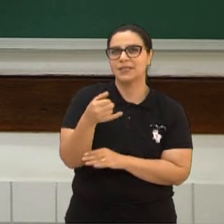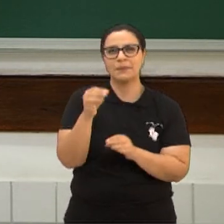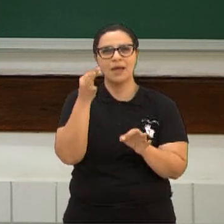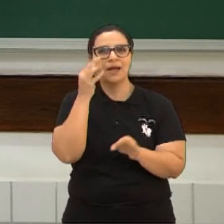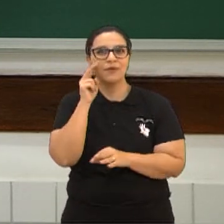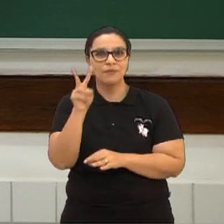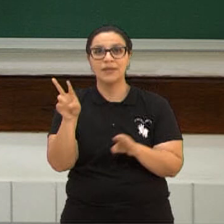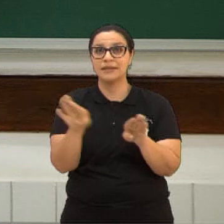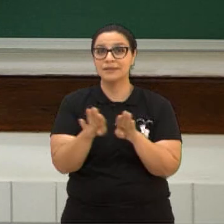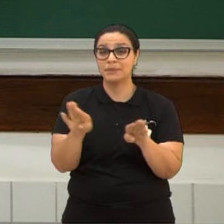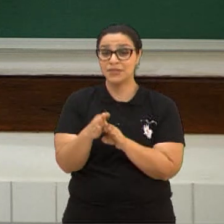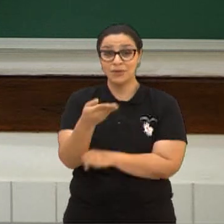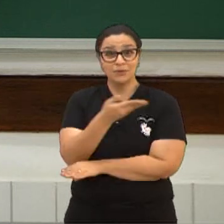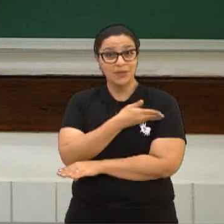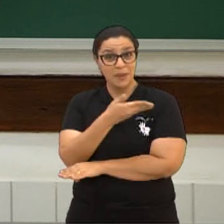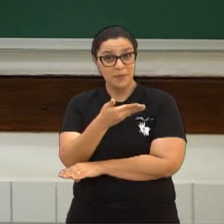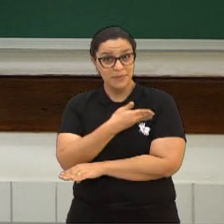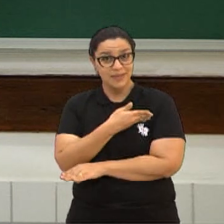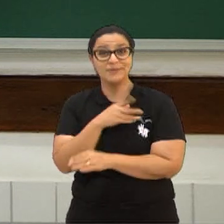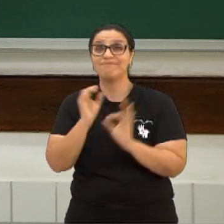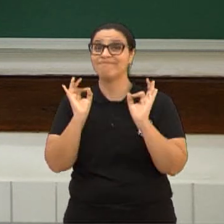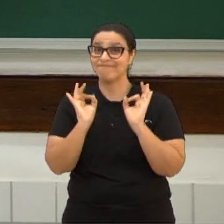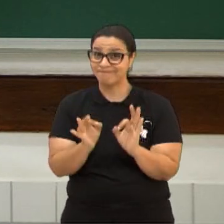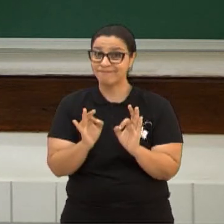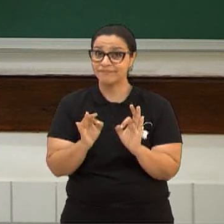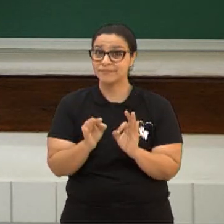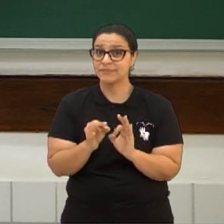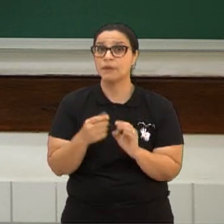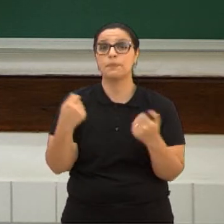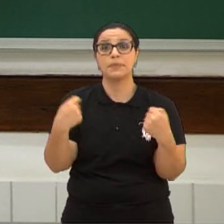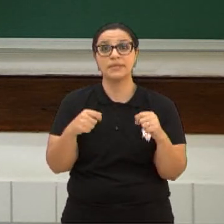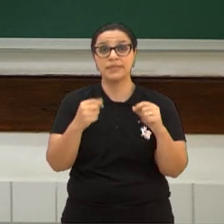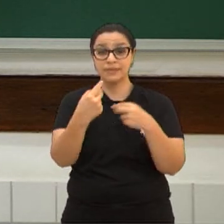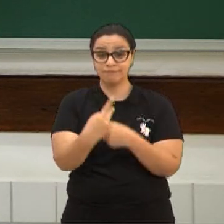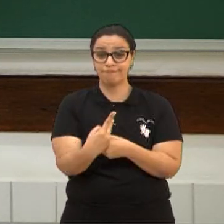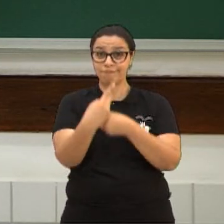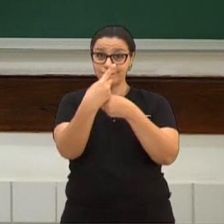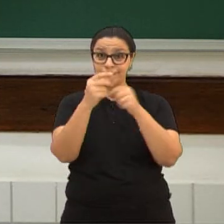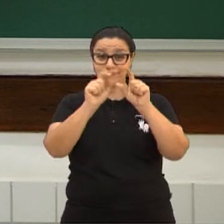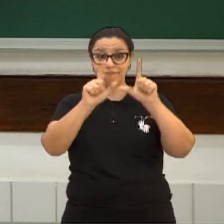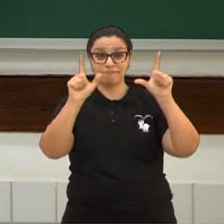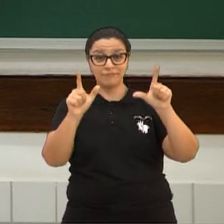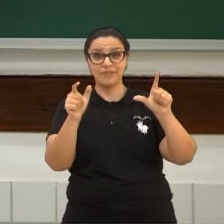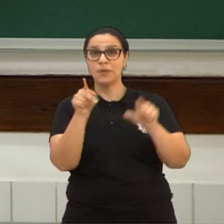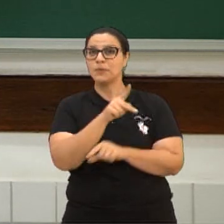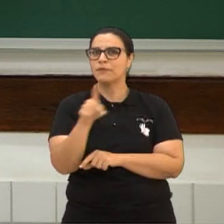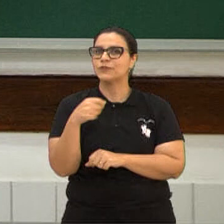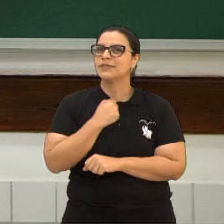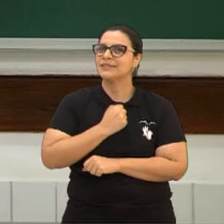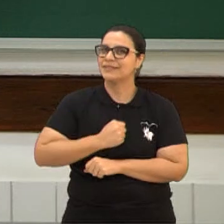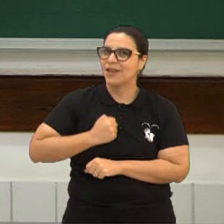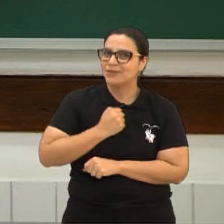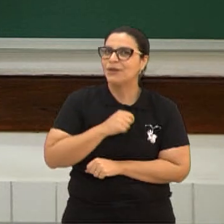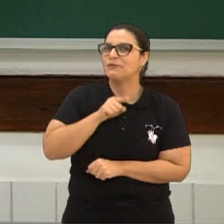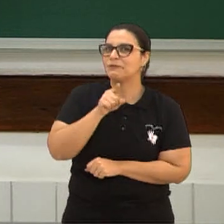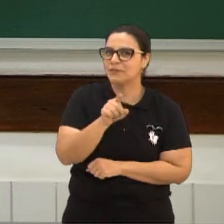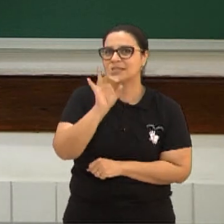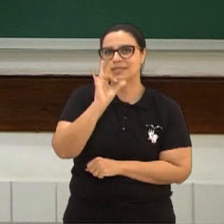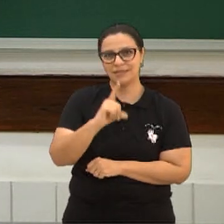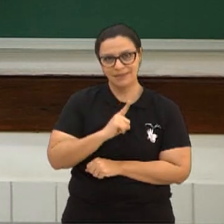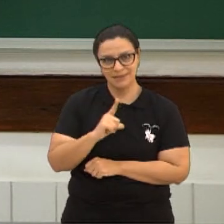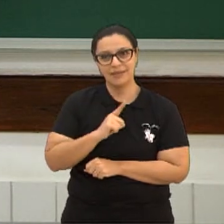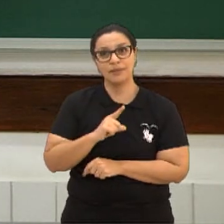ver também os seus amigos. Não esquece de deixar a sua câmera aberta. O professor está sentindo muitas saudades